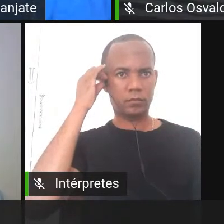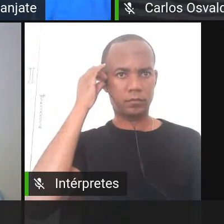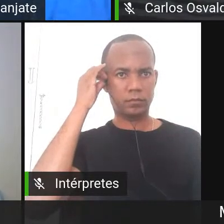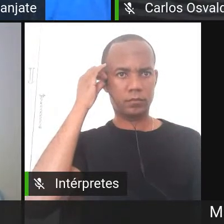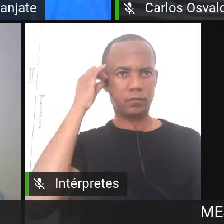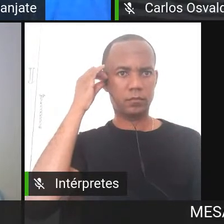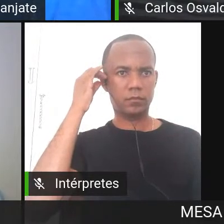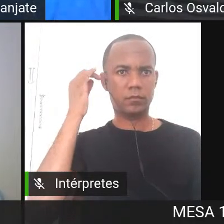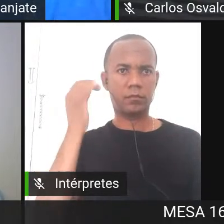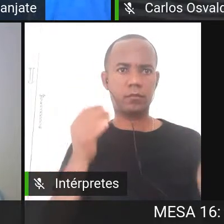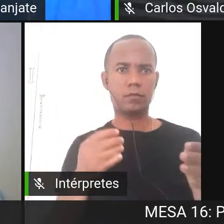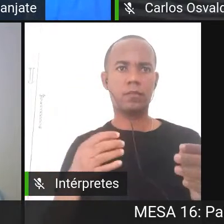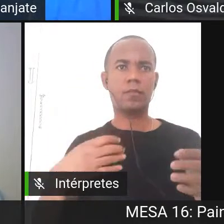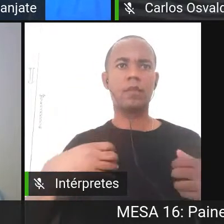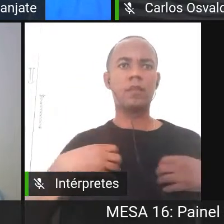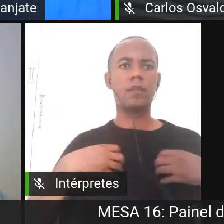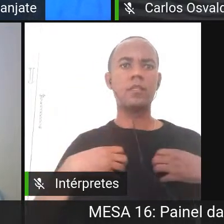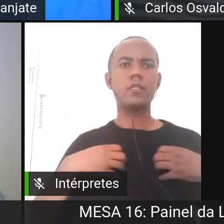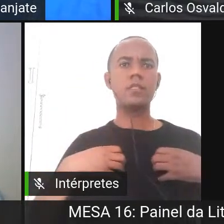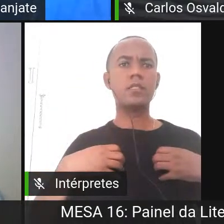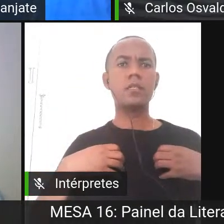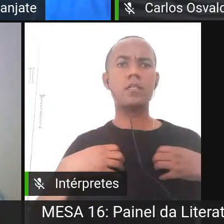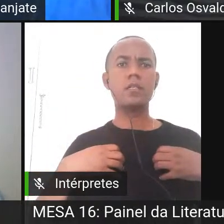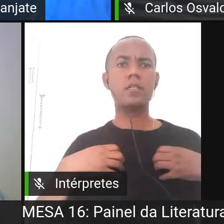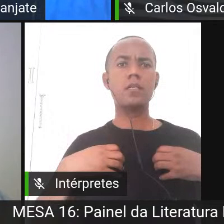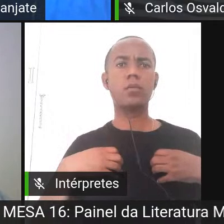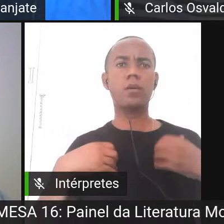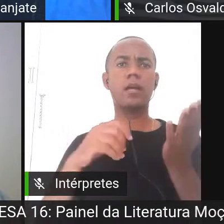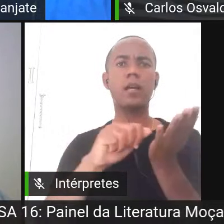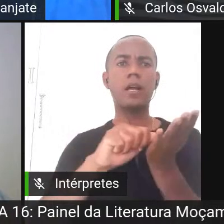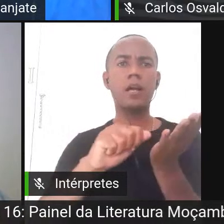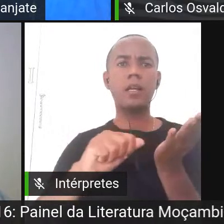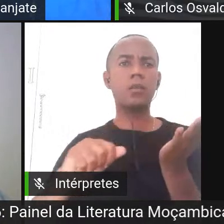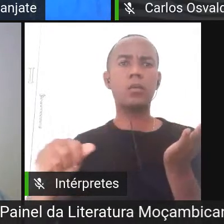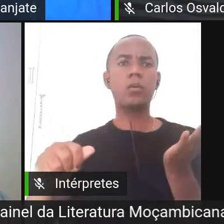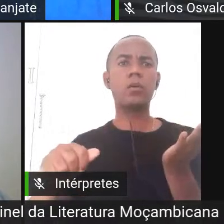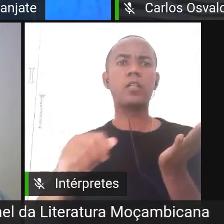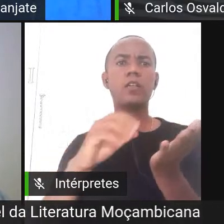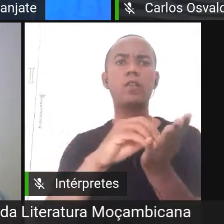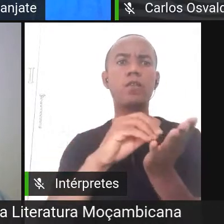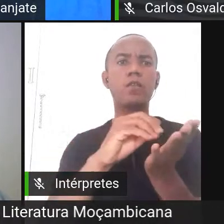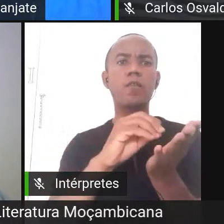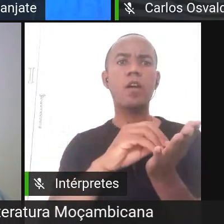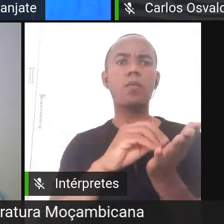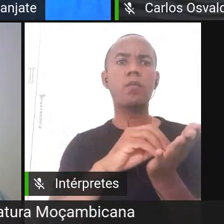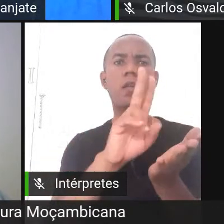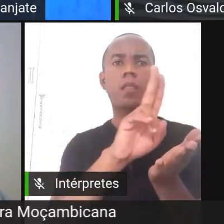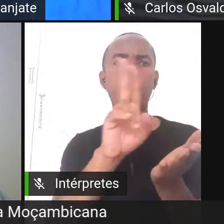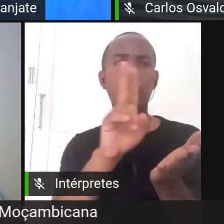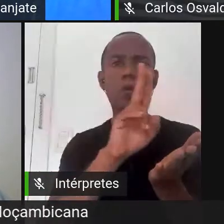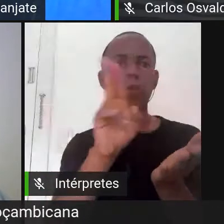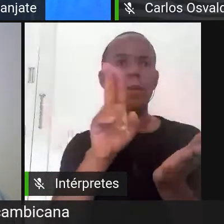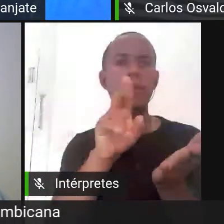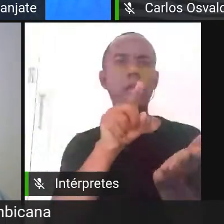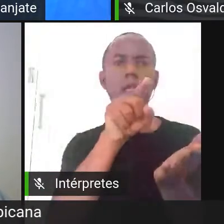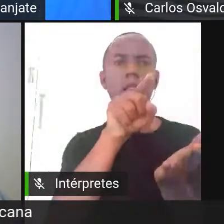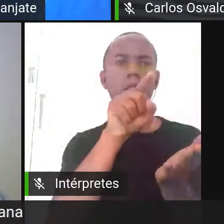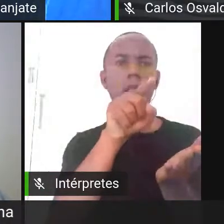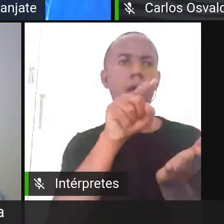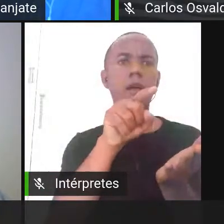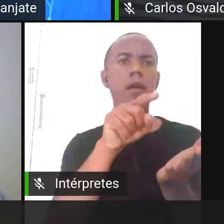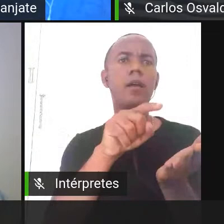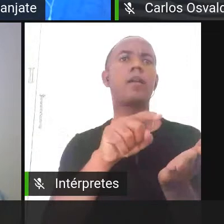exemplo, da nova geração que não citam o Craveirinha, ou que não olham para o Craveirinha como um ícone, né, na literatura nacional. E